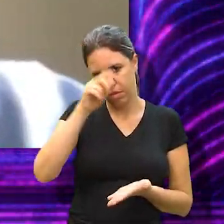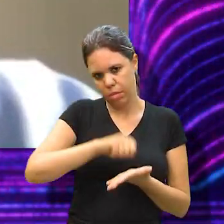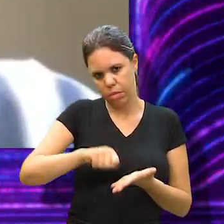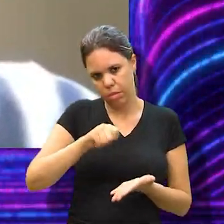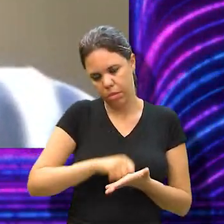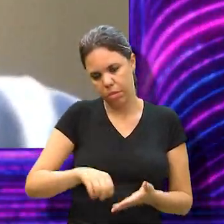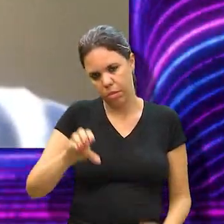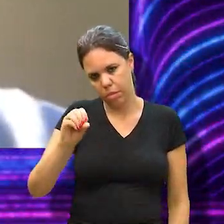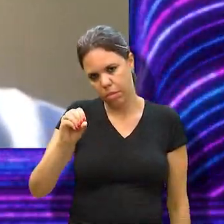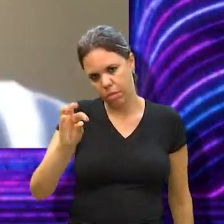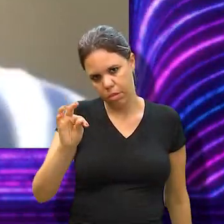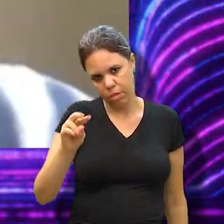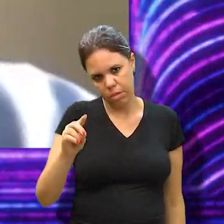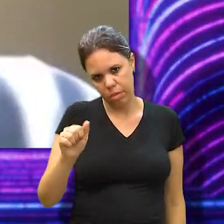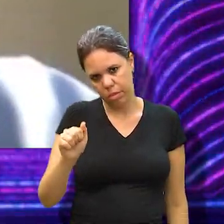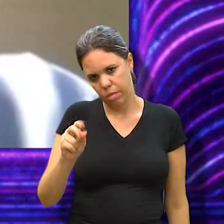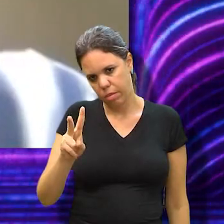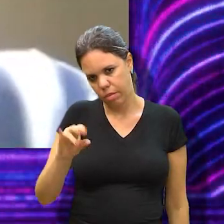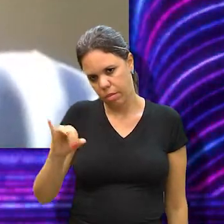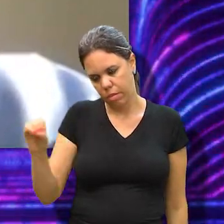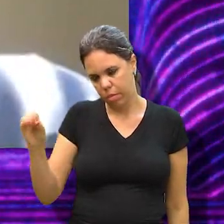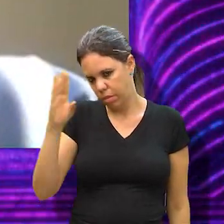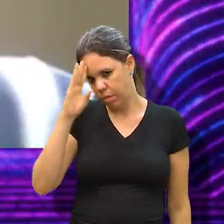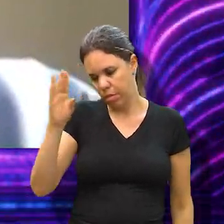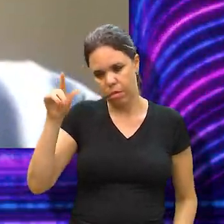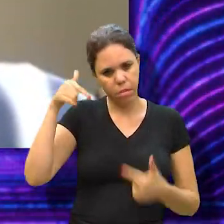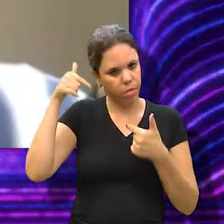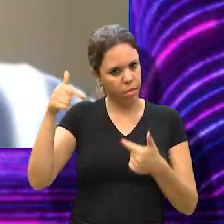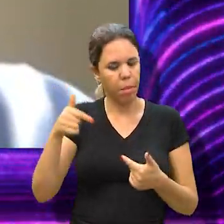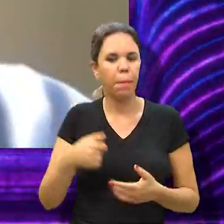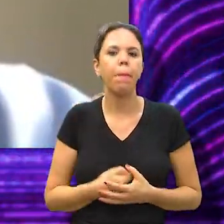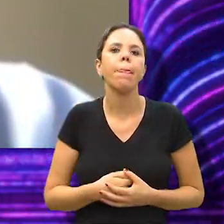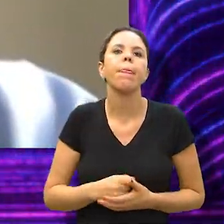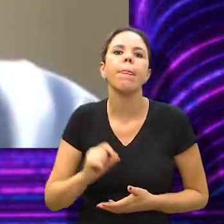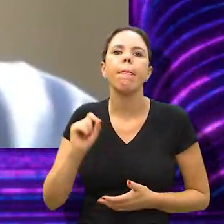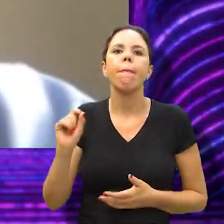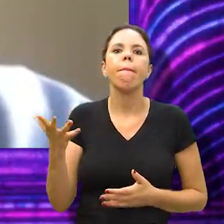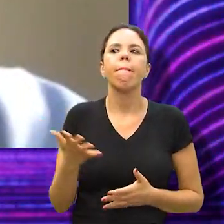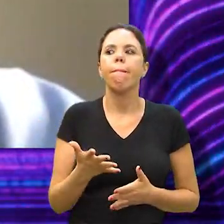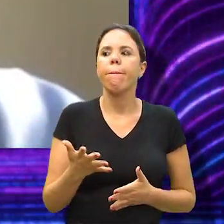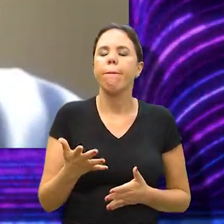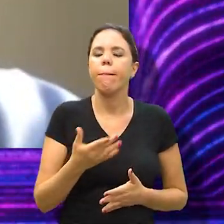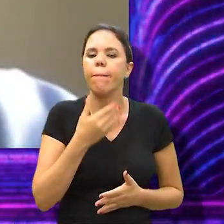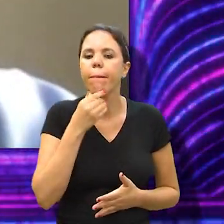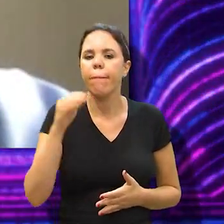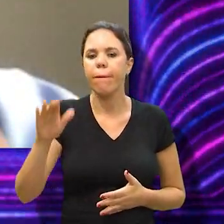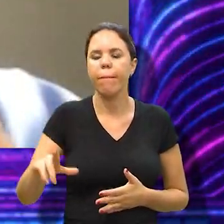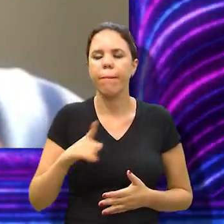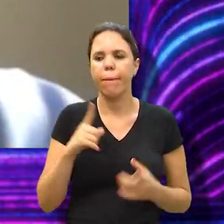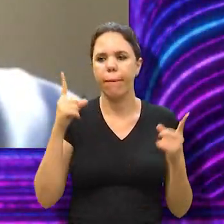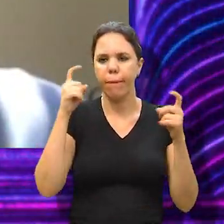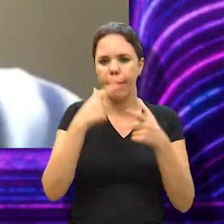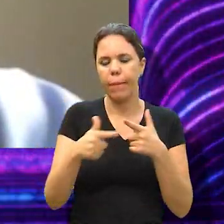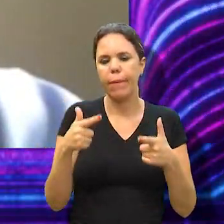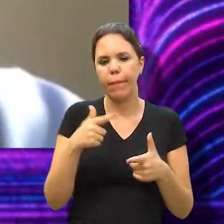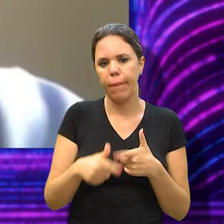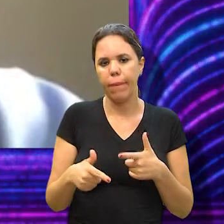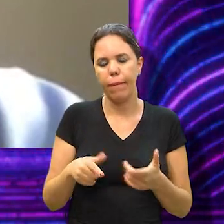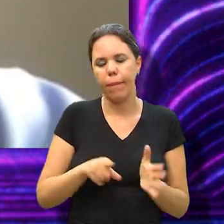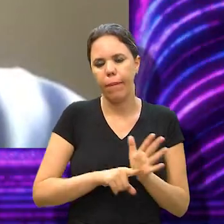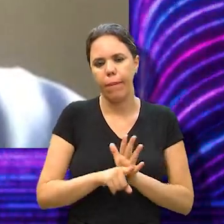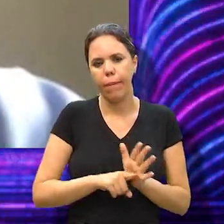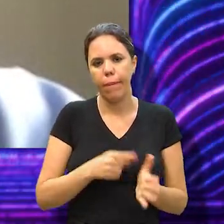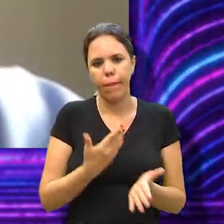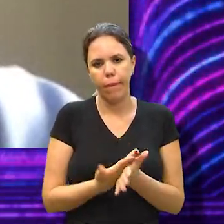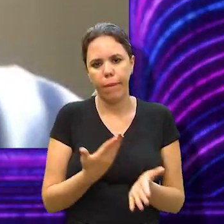da história, do Otávio, do personagem principal. E o que acontecia com esse garoto? Ele tinha muita dificuldade